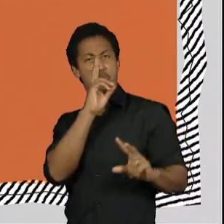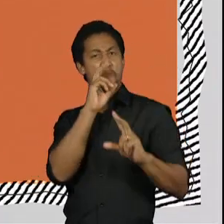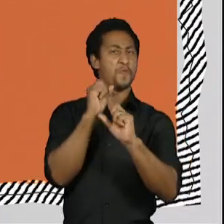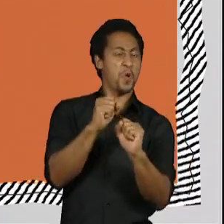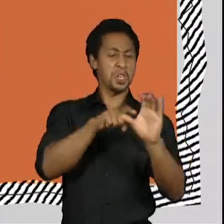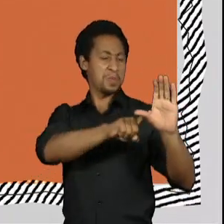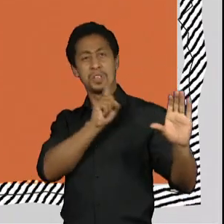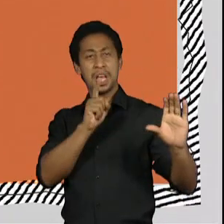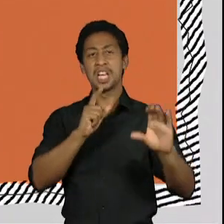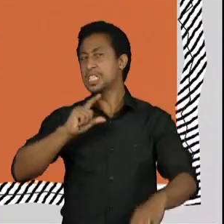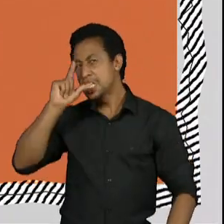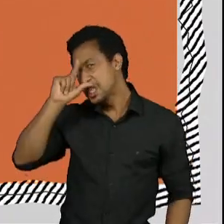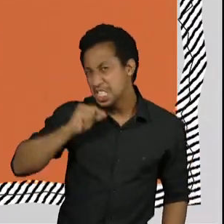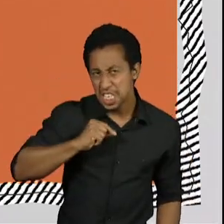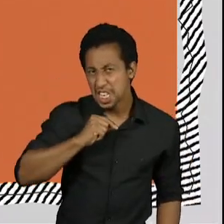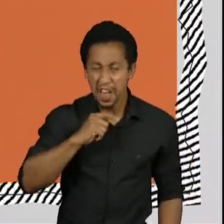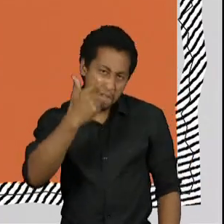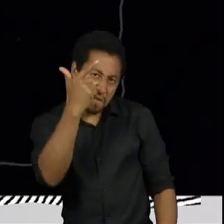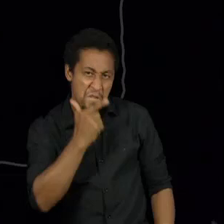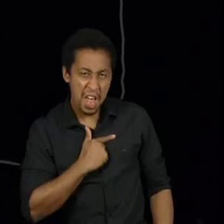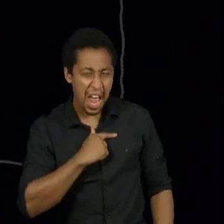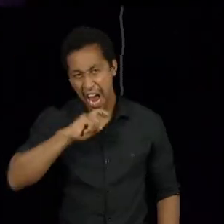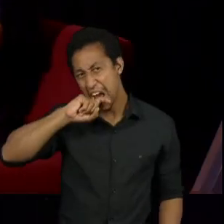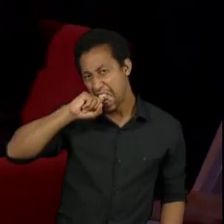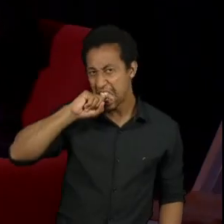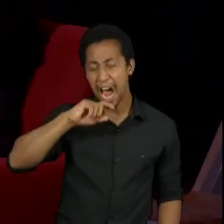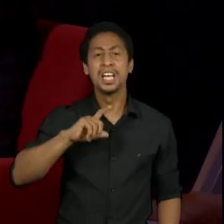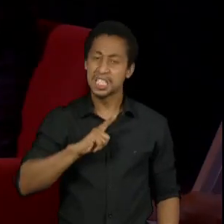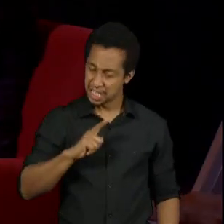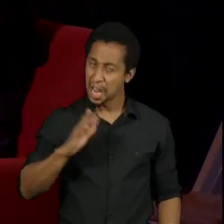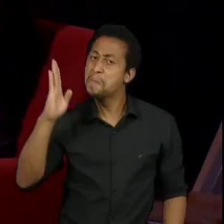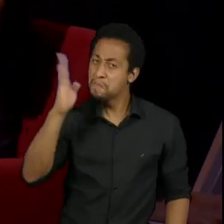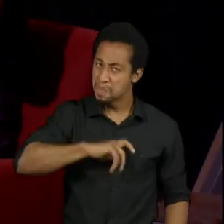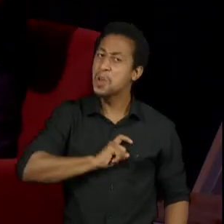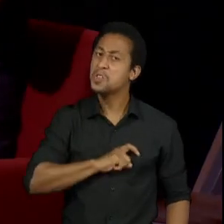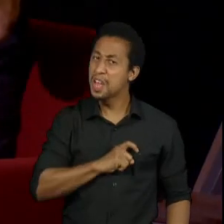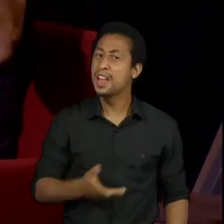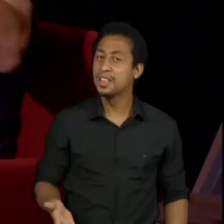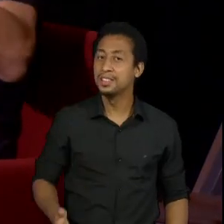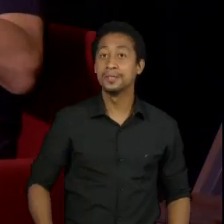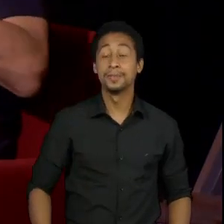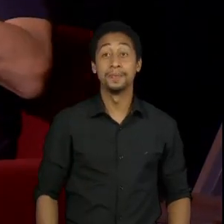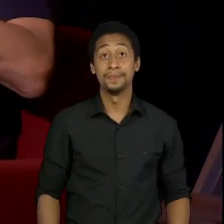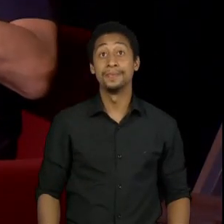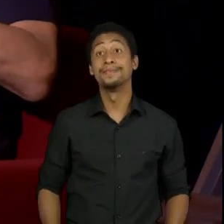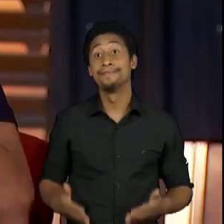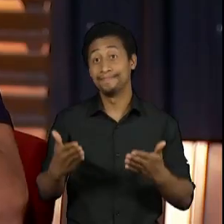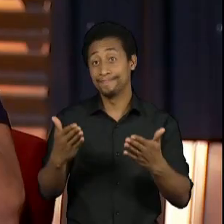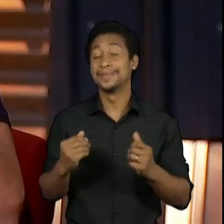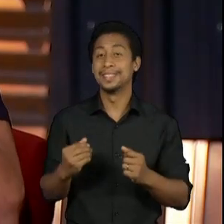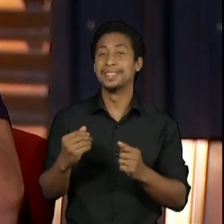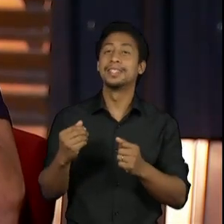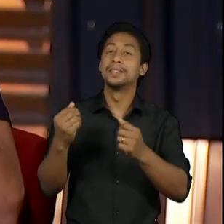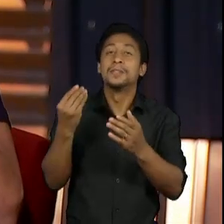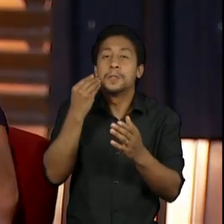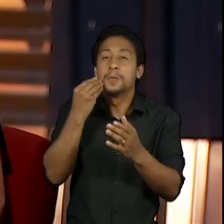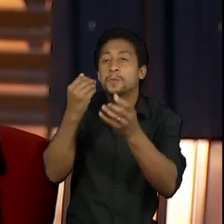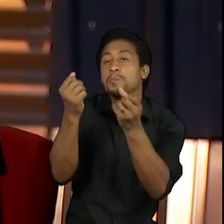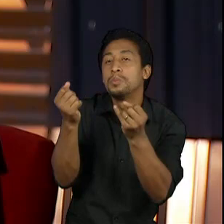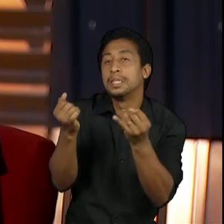ela é invejosa, ela é maldosa, ela é feia. Respondendo à provocação,